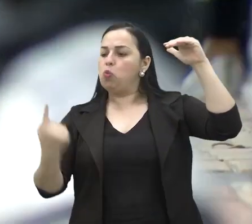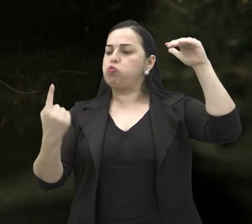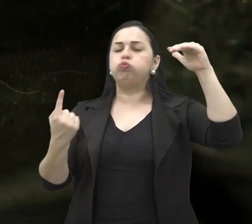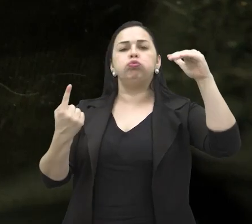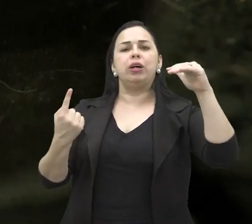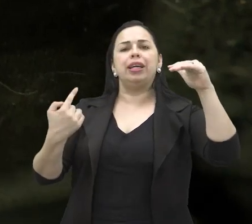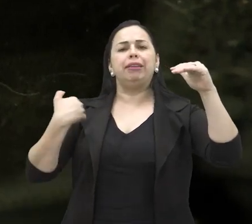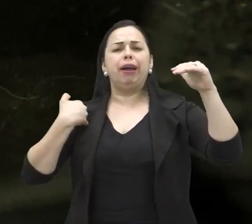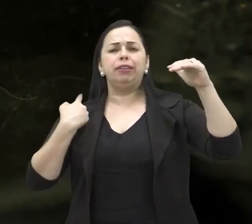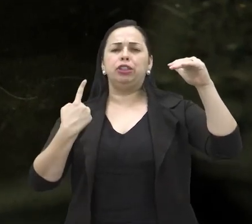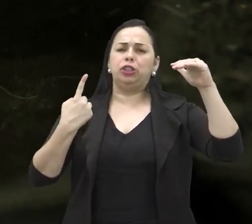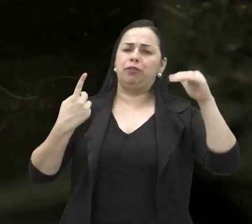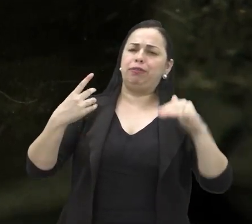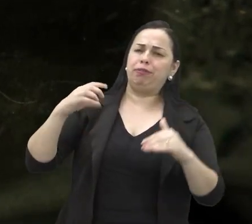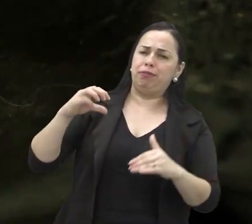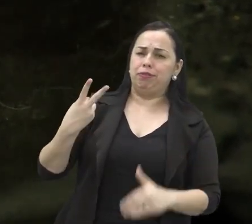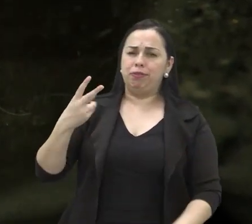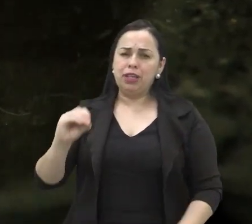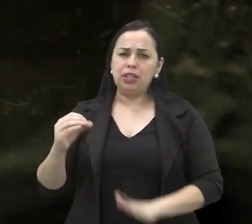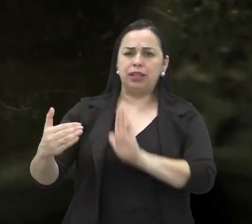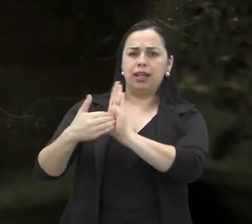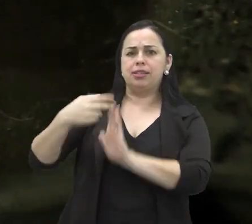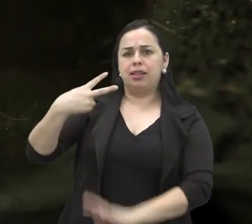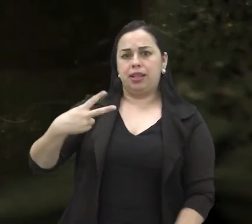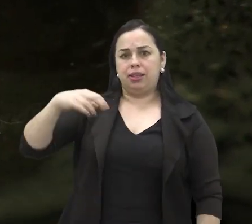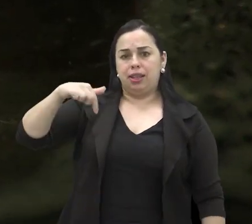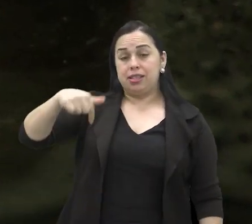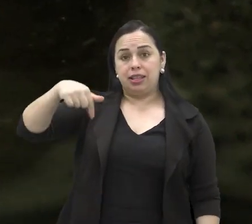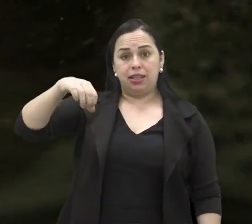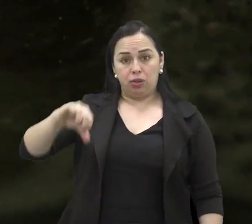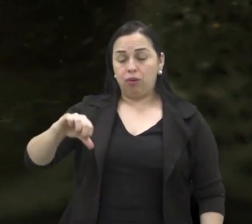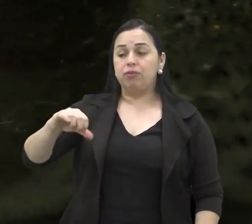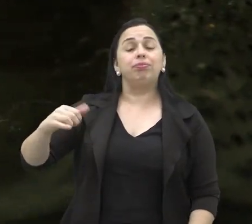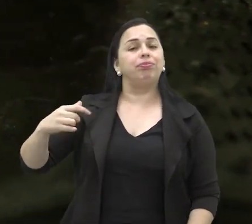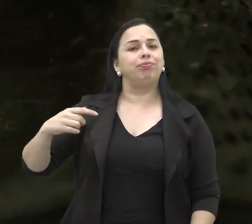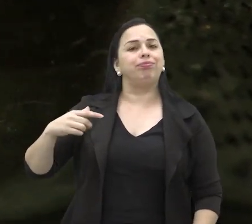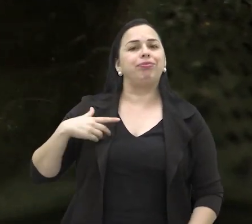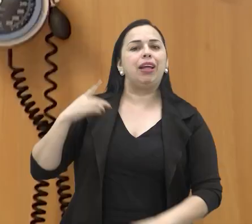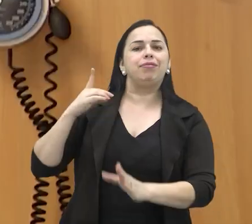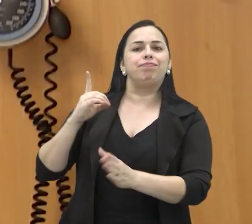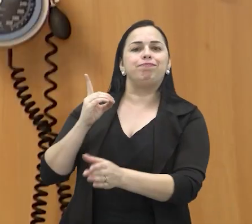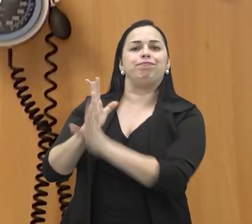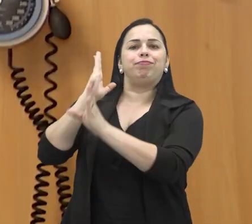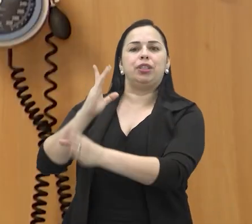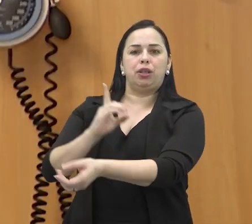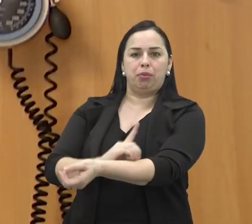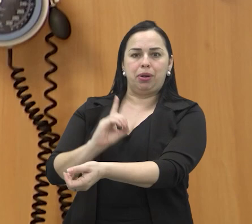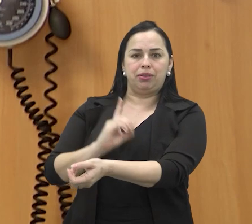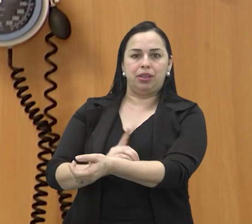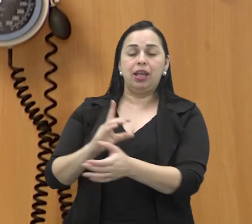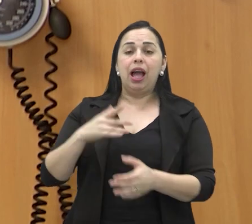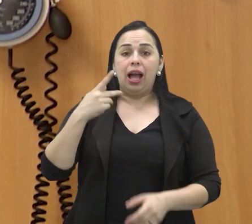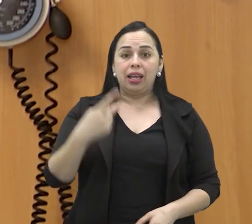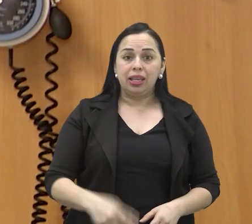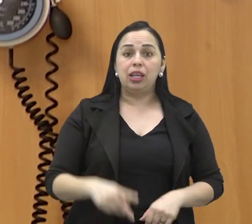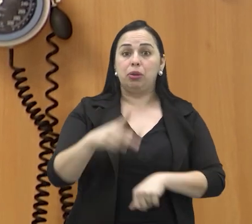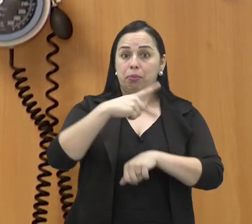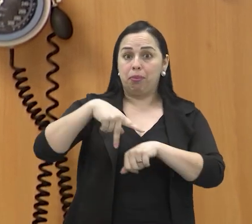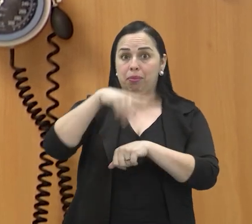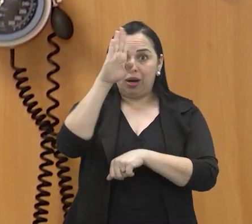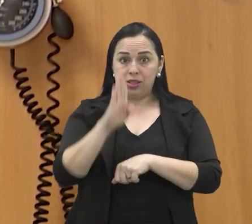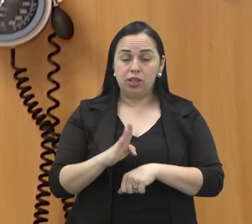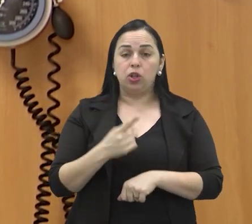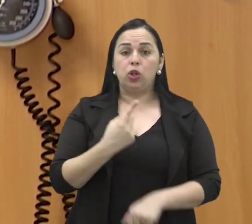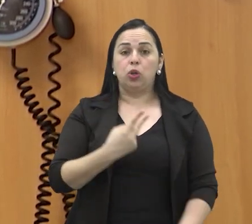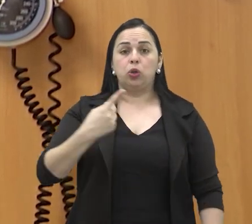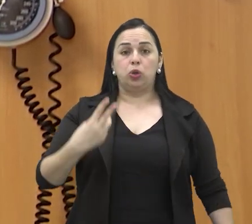diabetes. No país, são mais de 12 milhões de pessoas diagnosticadas. Até alguns anos, o diagnóstico de diabetes